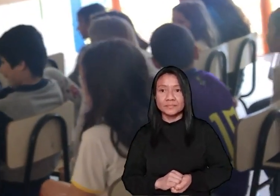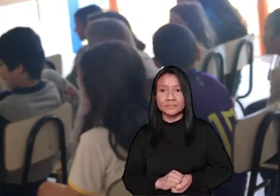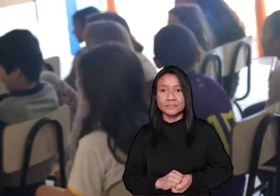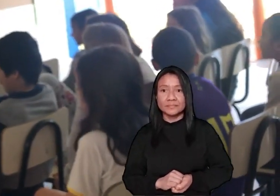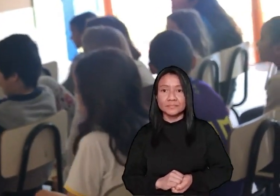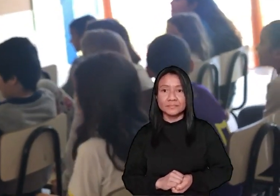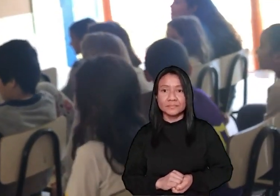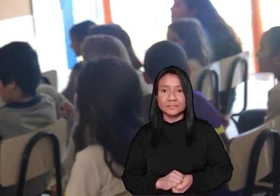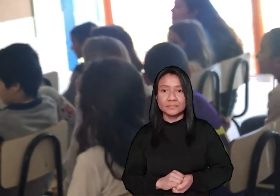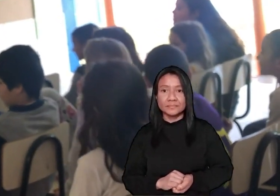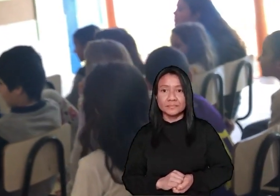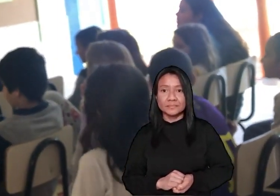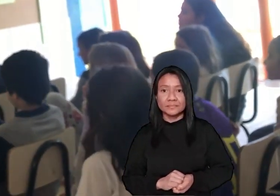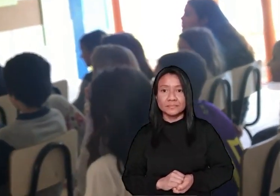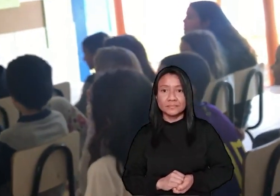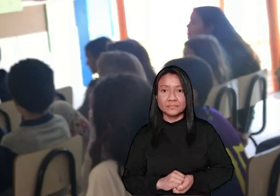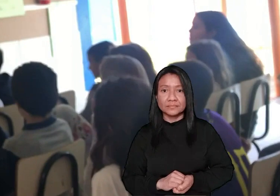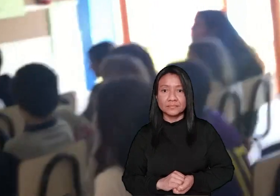Já foi um